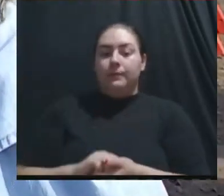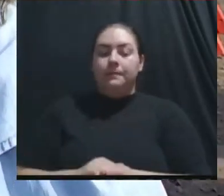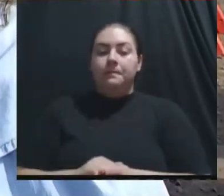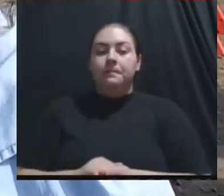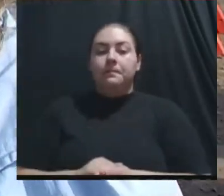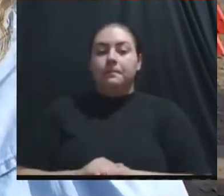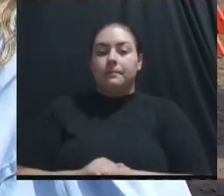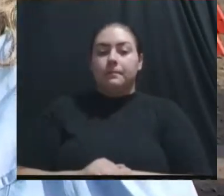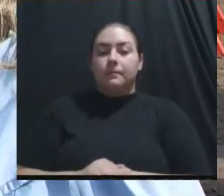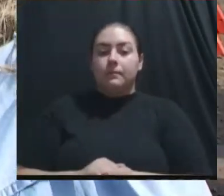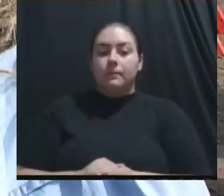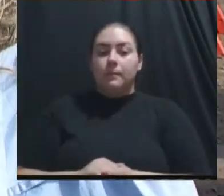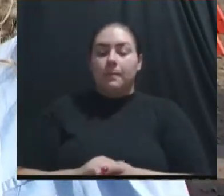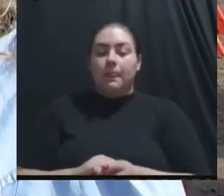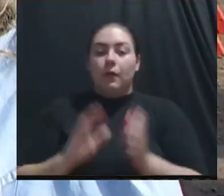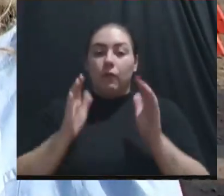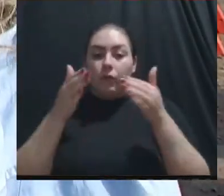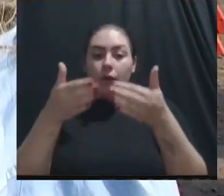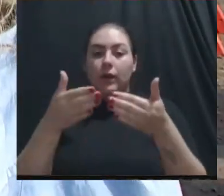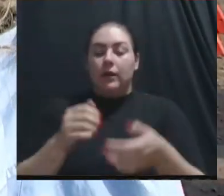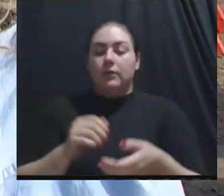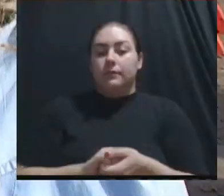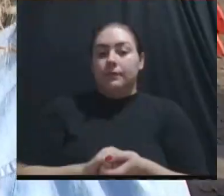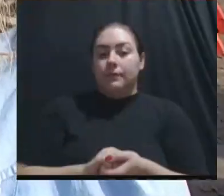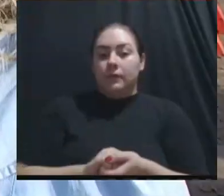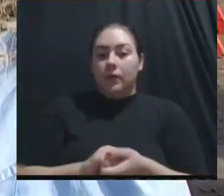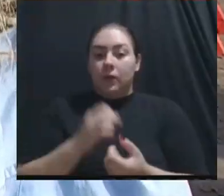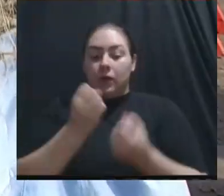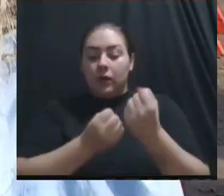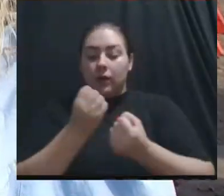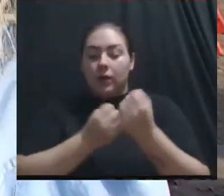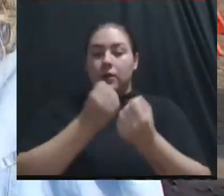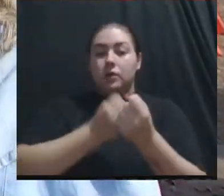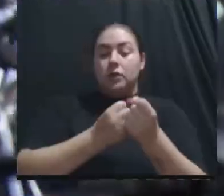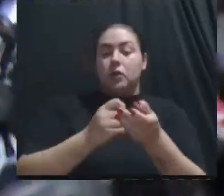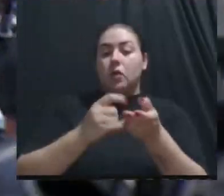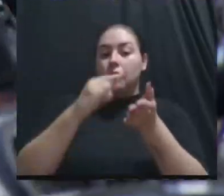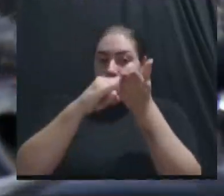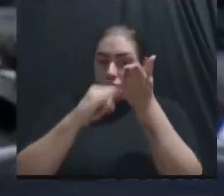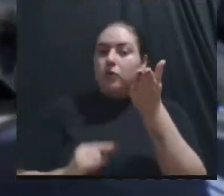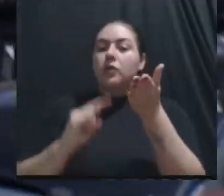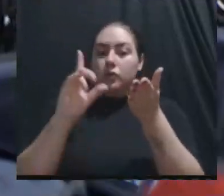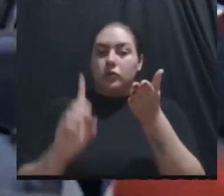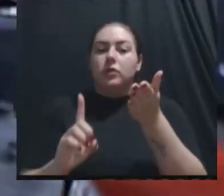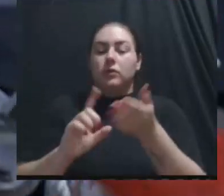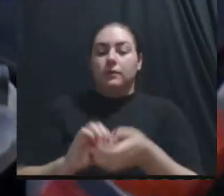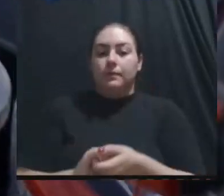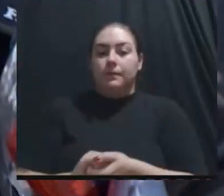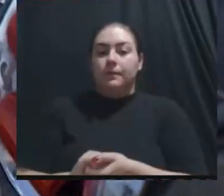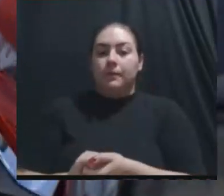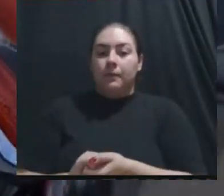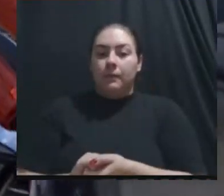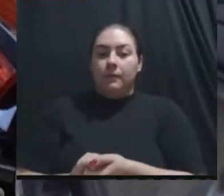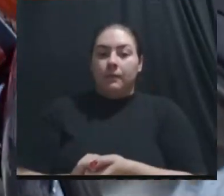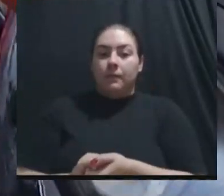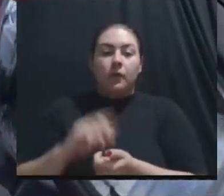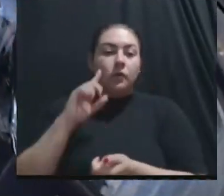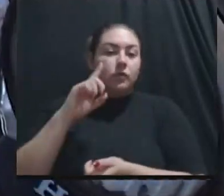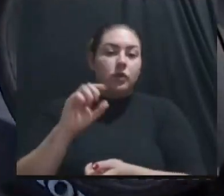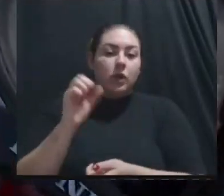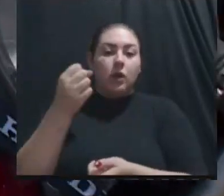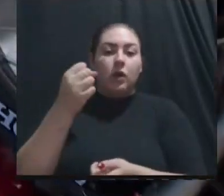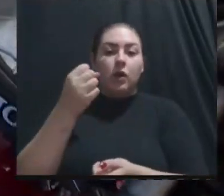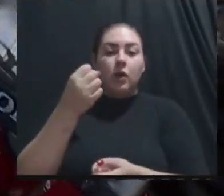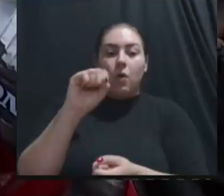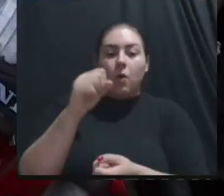veículos com direito à documentação. Depois, no dia 8, seria para sucatas, mas esse tipo de lance